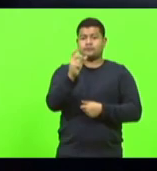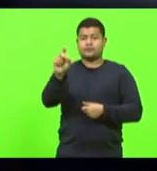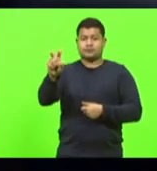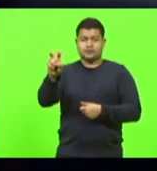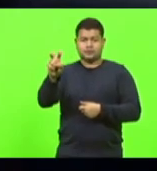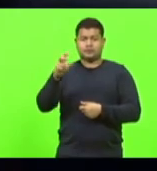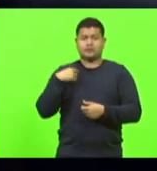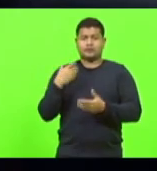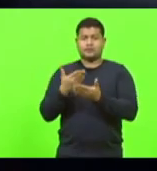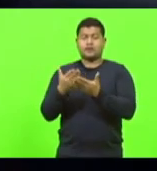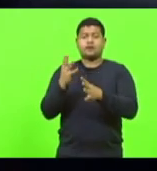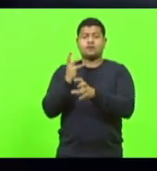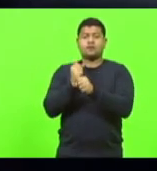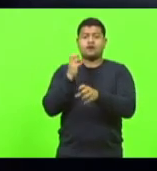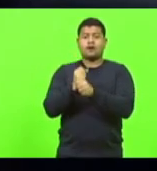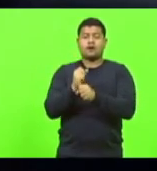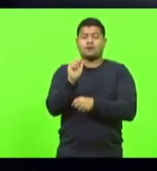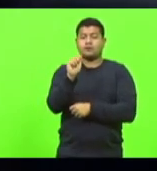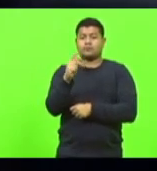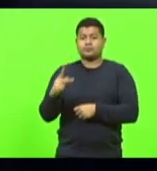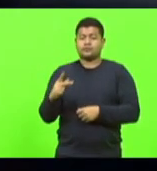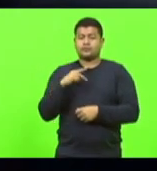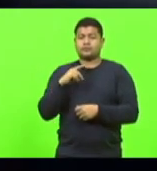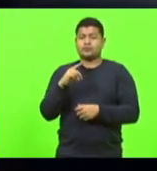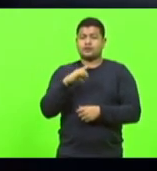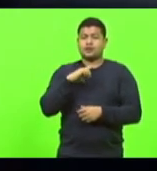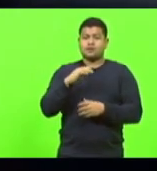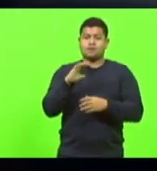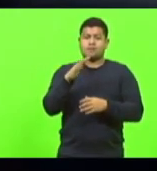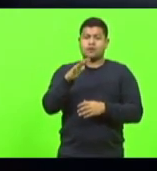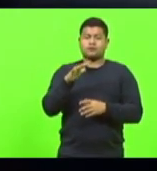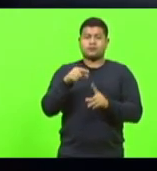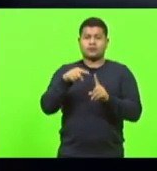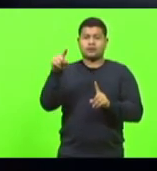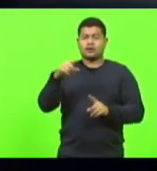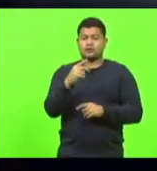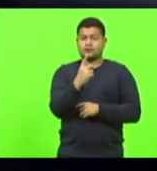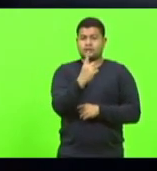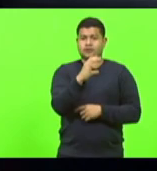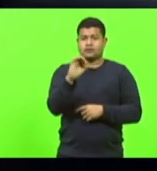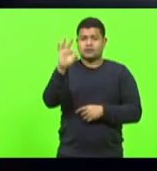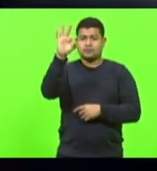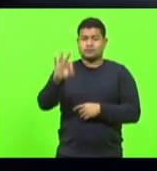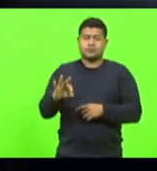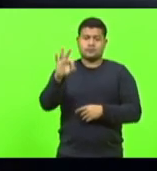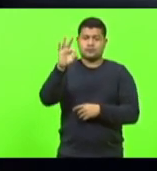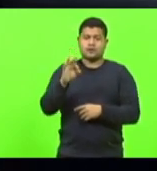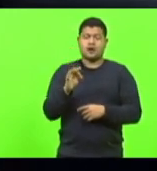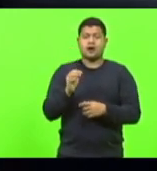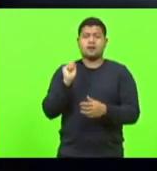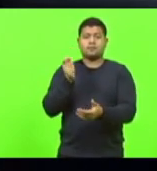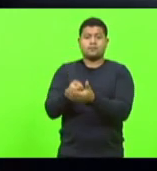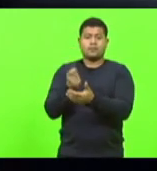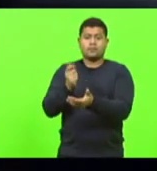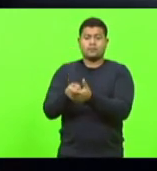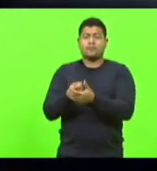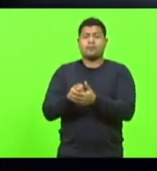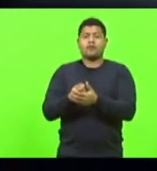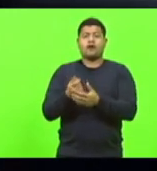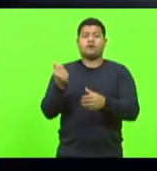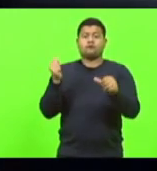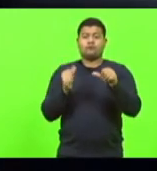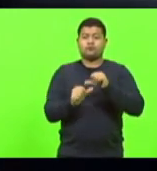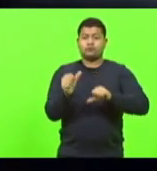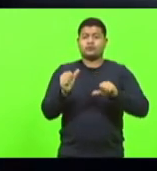que leva em conta a média dos em por cento de contribuições restabelecendo a questão dos oitenta por